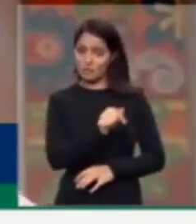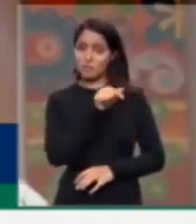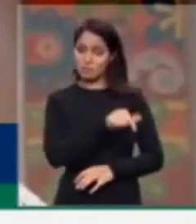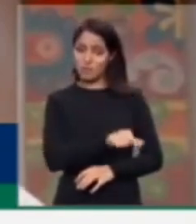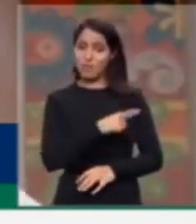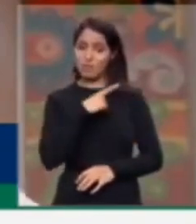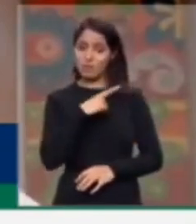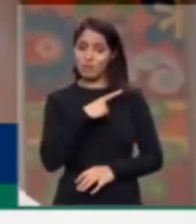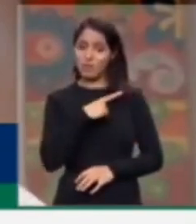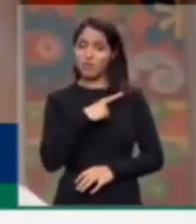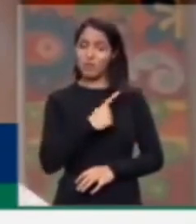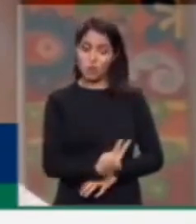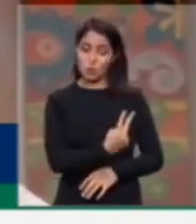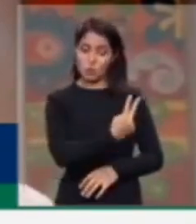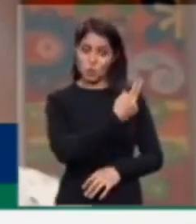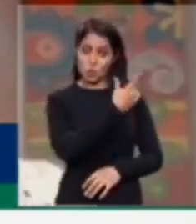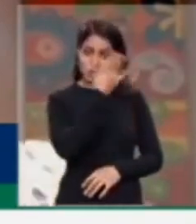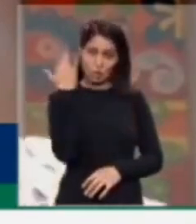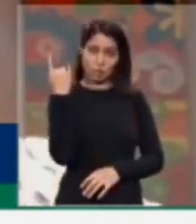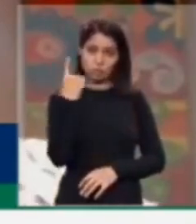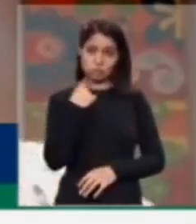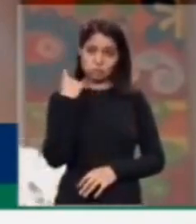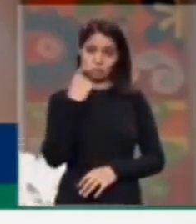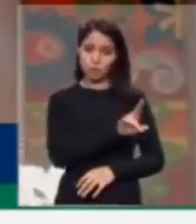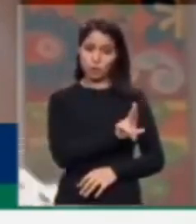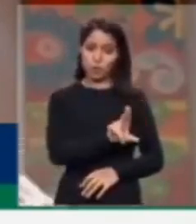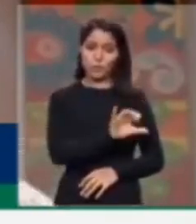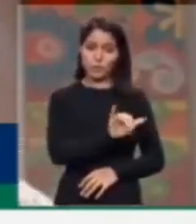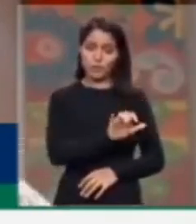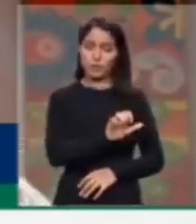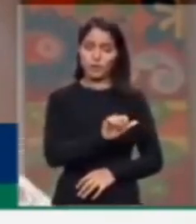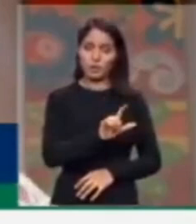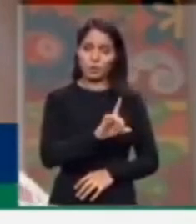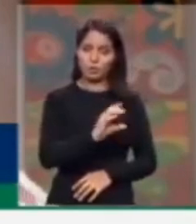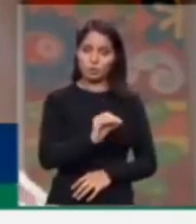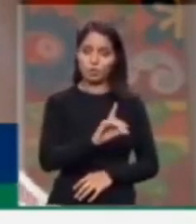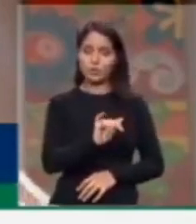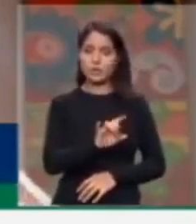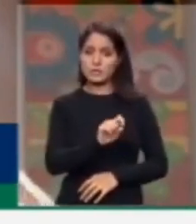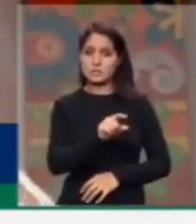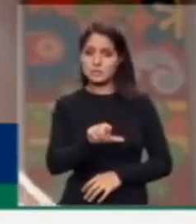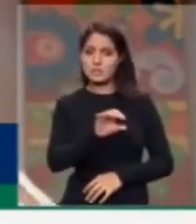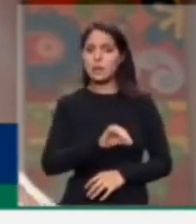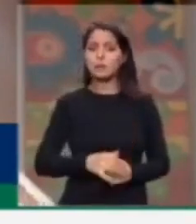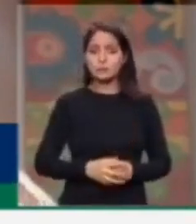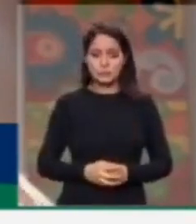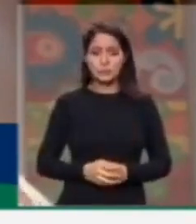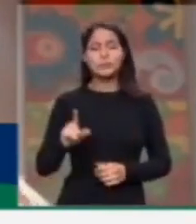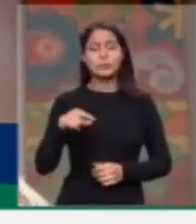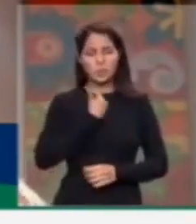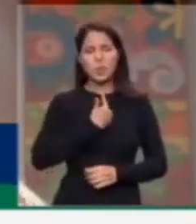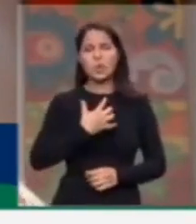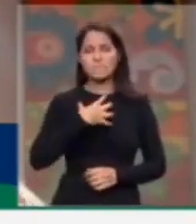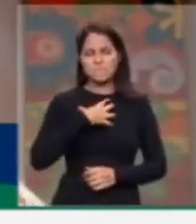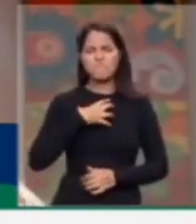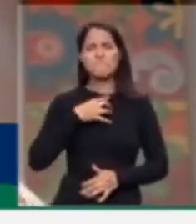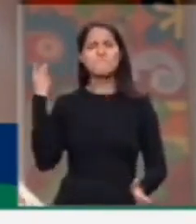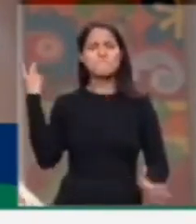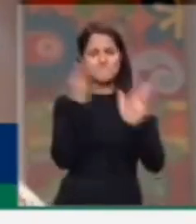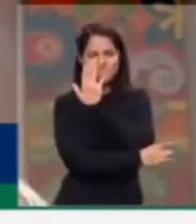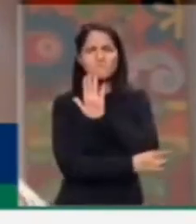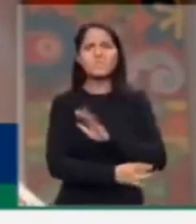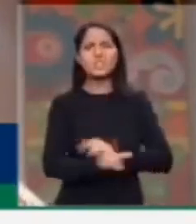dupla cúmplice com seu advogado Cláudio Gastão da Rosa. E que isso nos dá indignação, nos dá